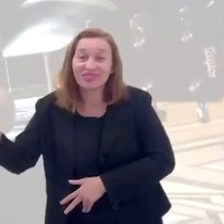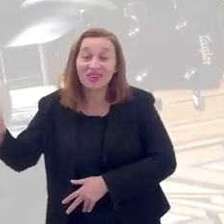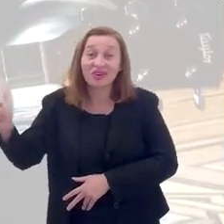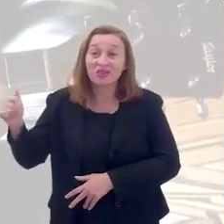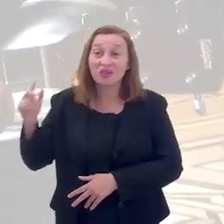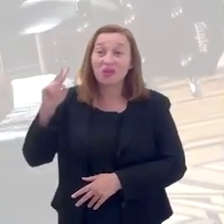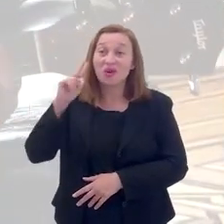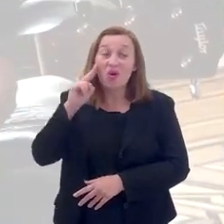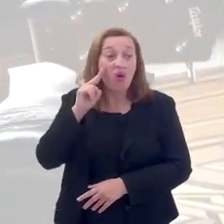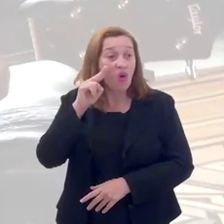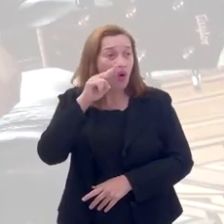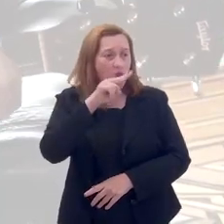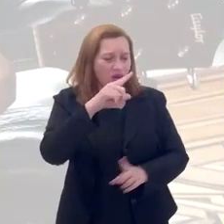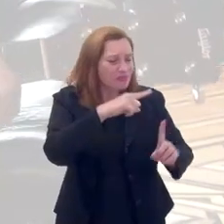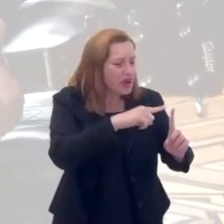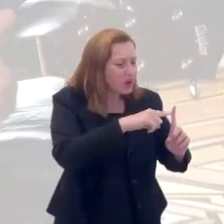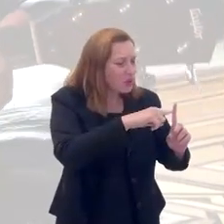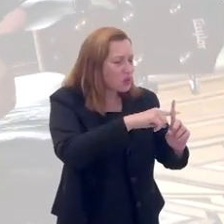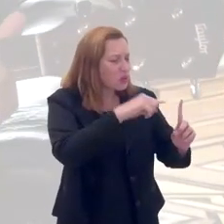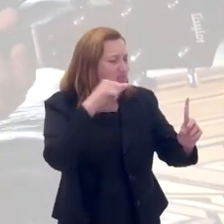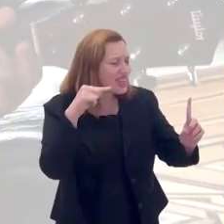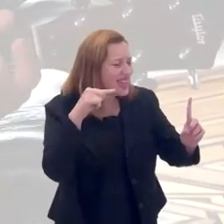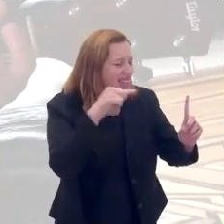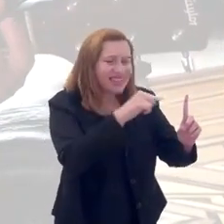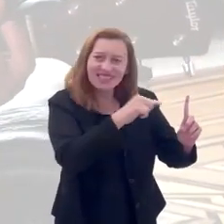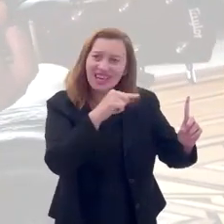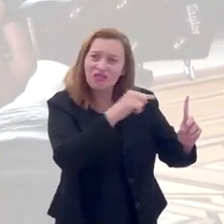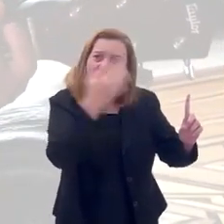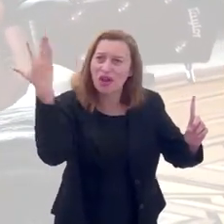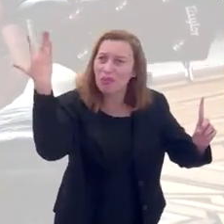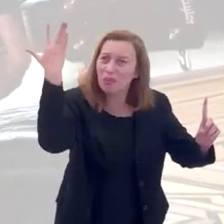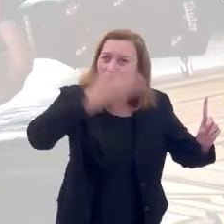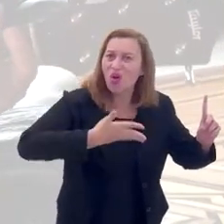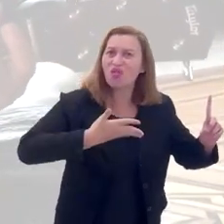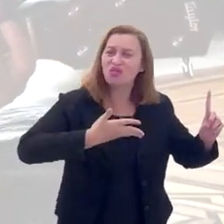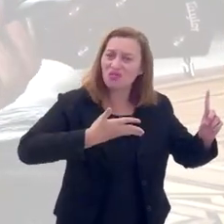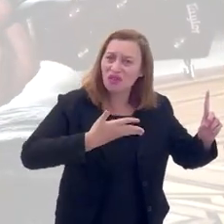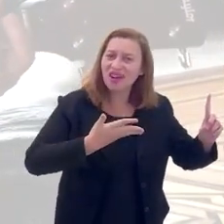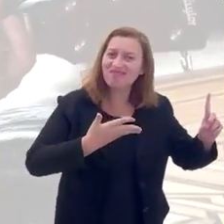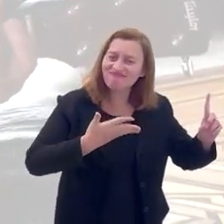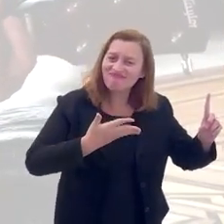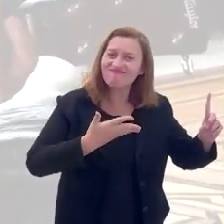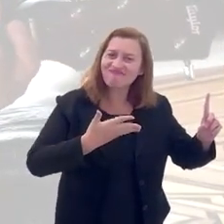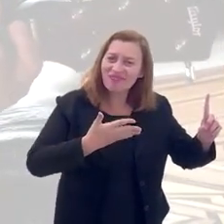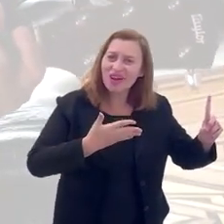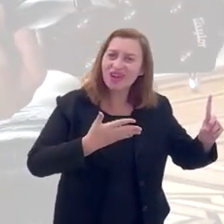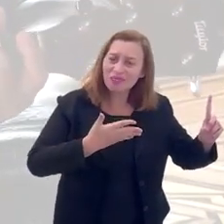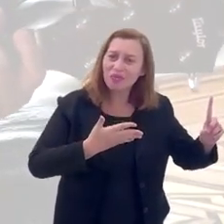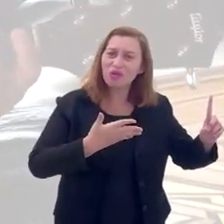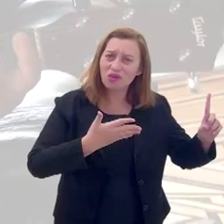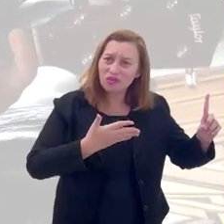eu olhe pra cruz Esta é a minha grande prova